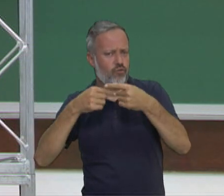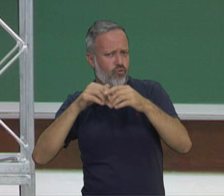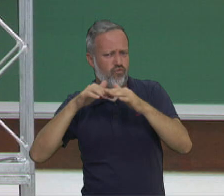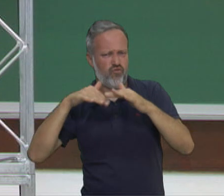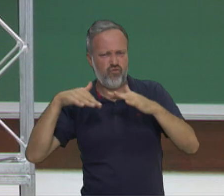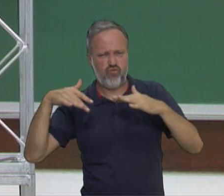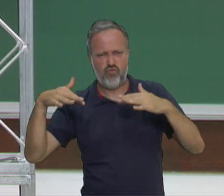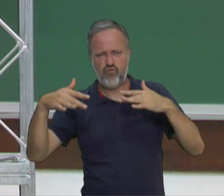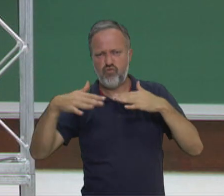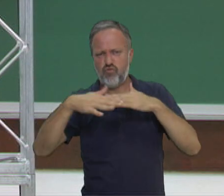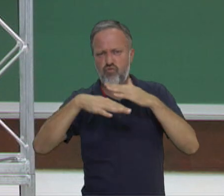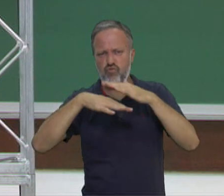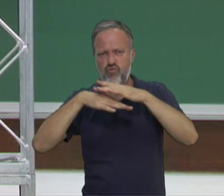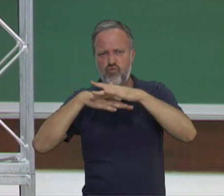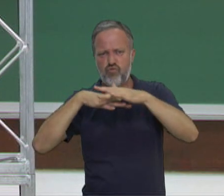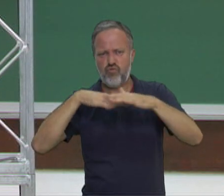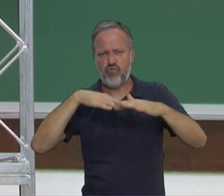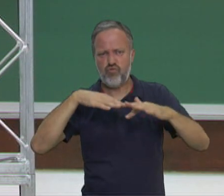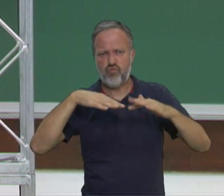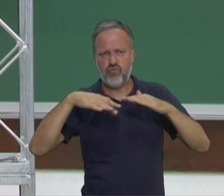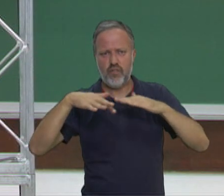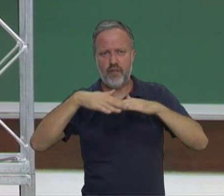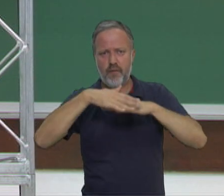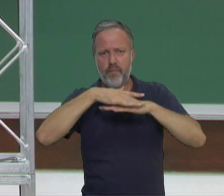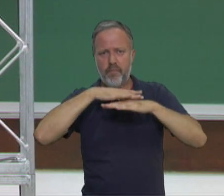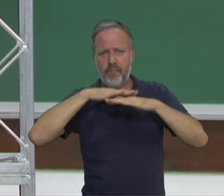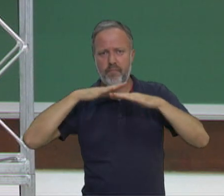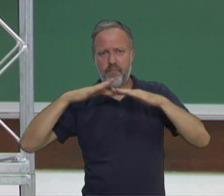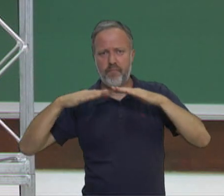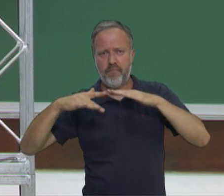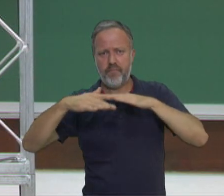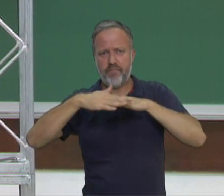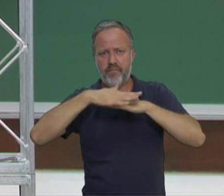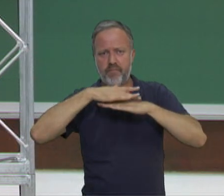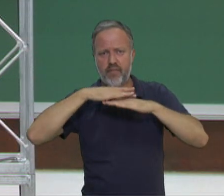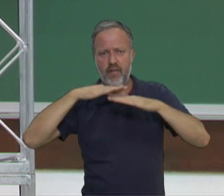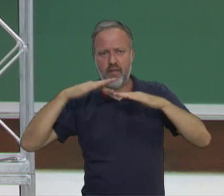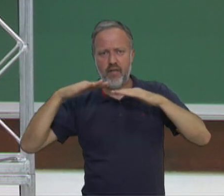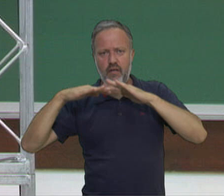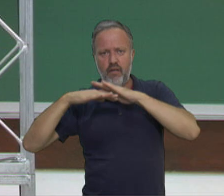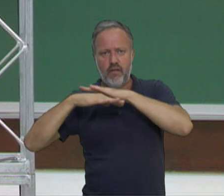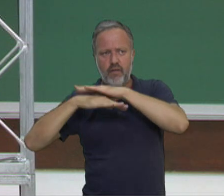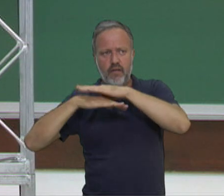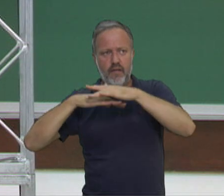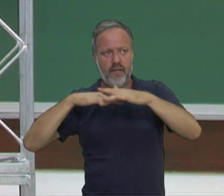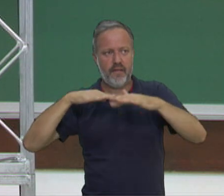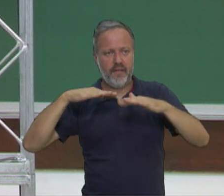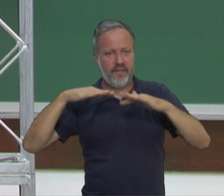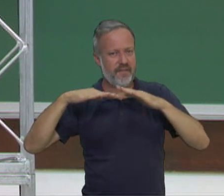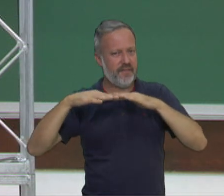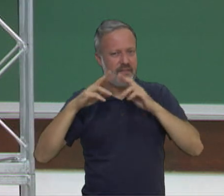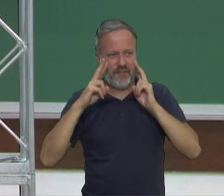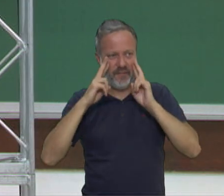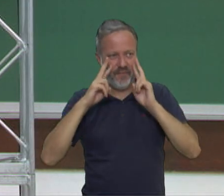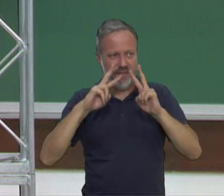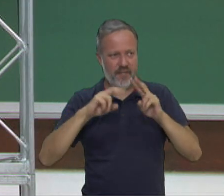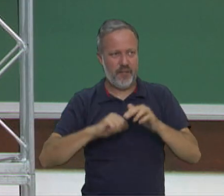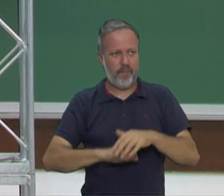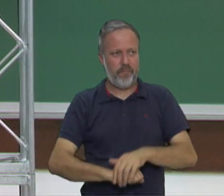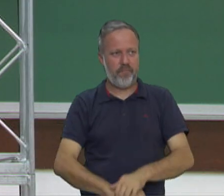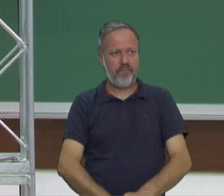né? Adolescente é tudo tranquilo, tudo calmo. Só que não. Continuando, gente, bem mais